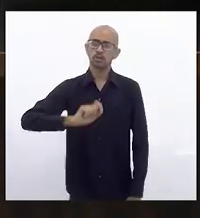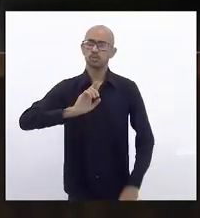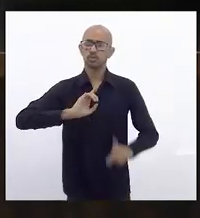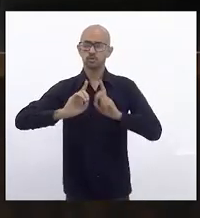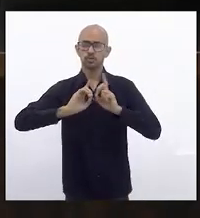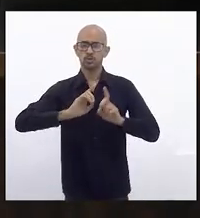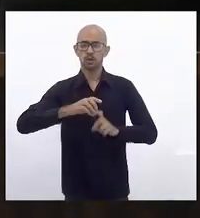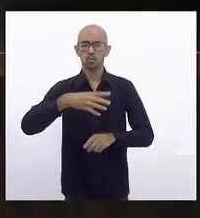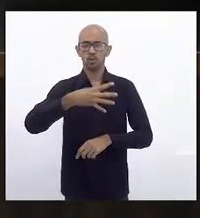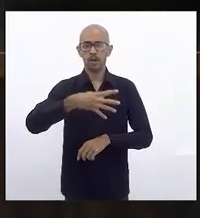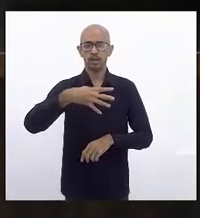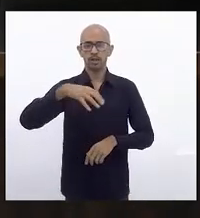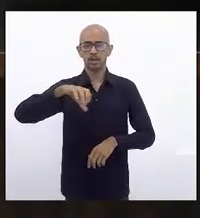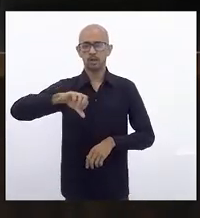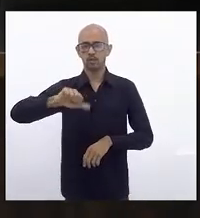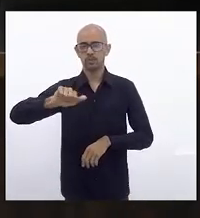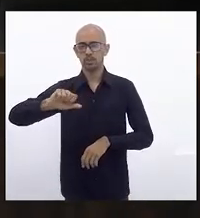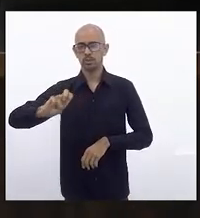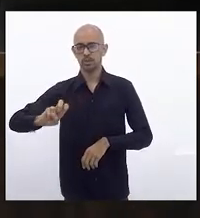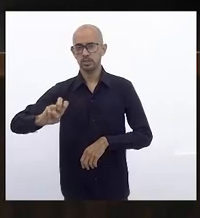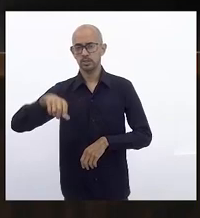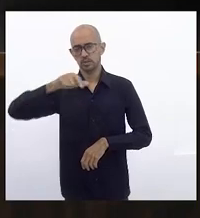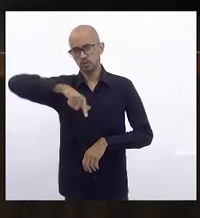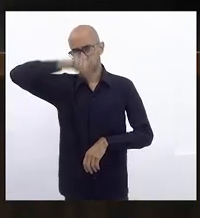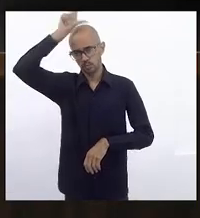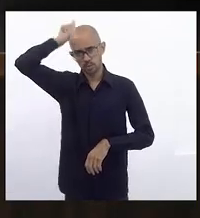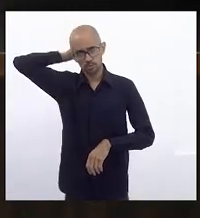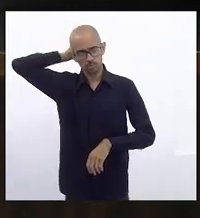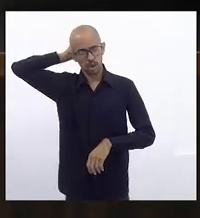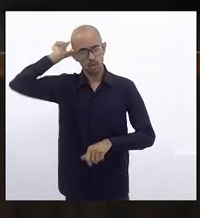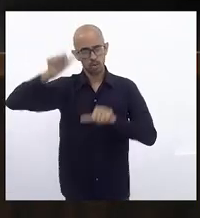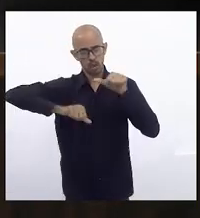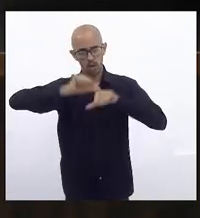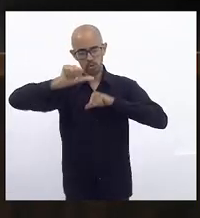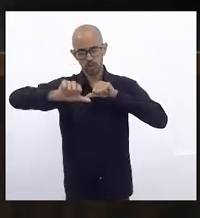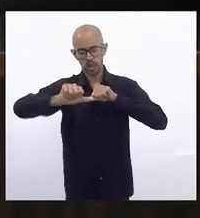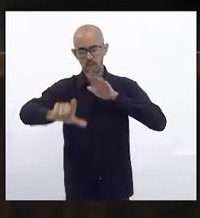lei 4915 de 21, de autoria do deputado Luiz Paulo, que altera